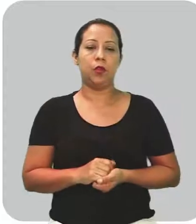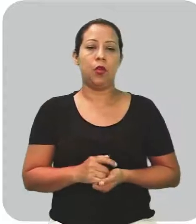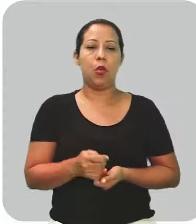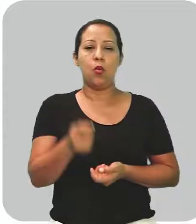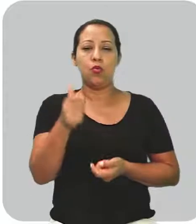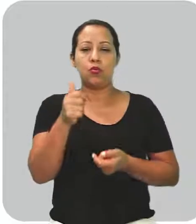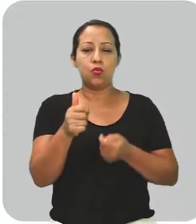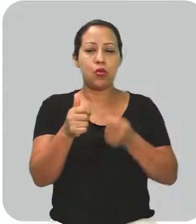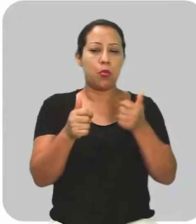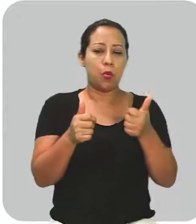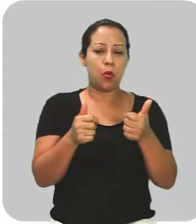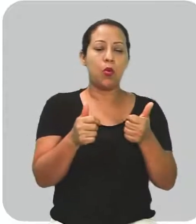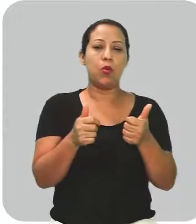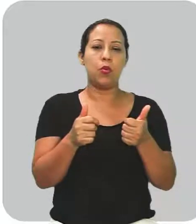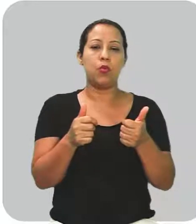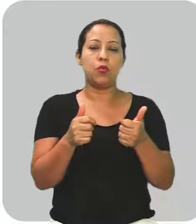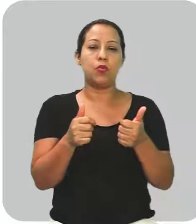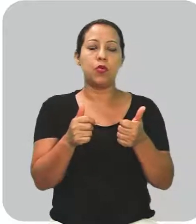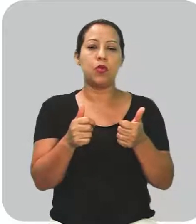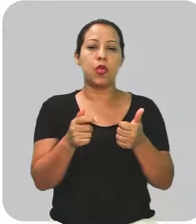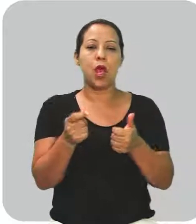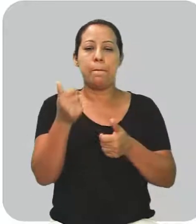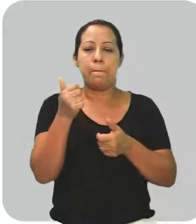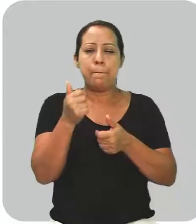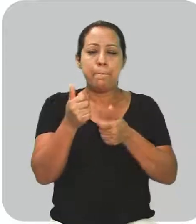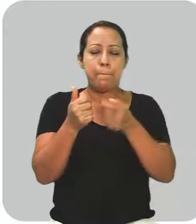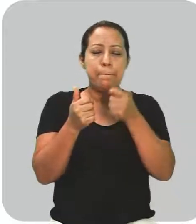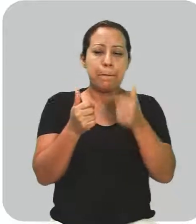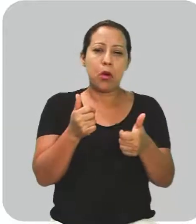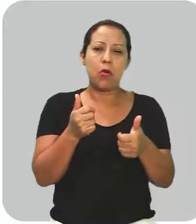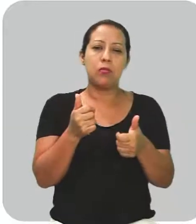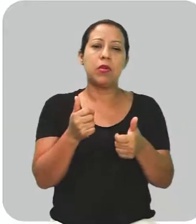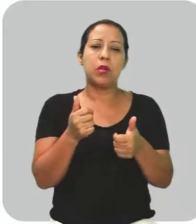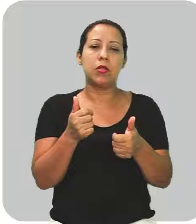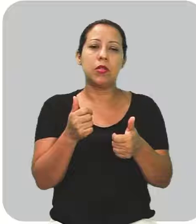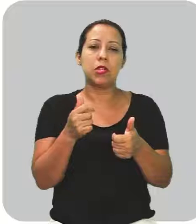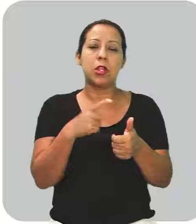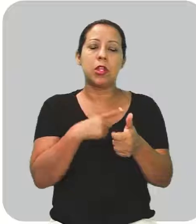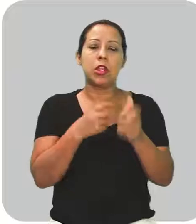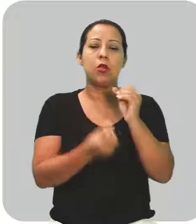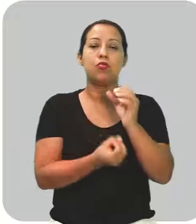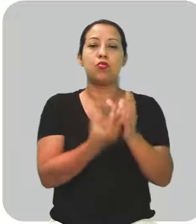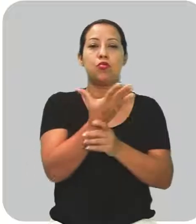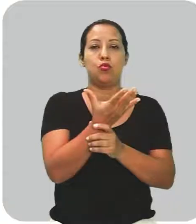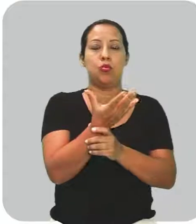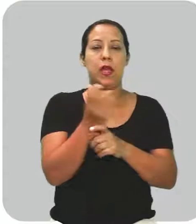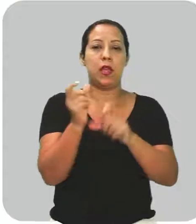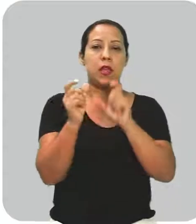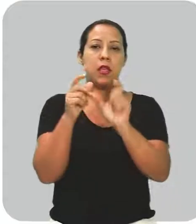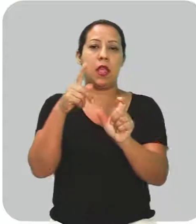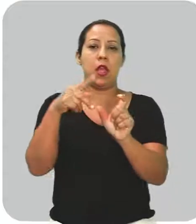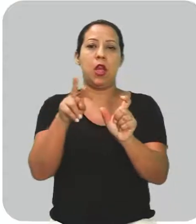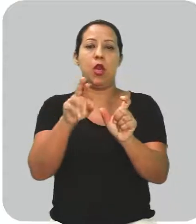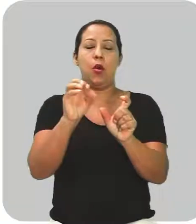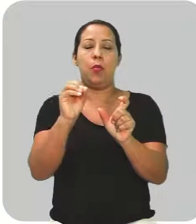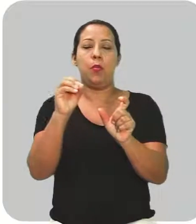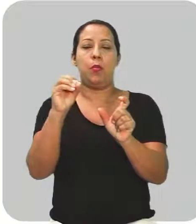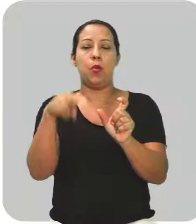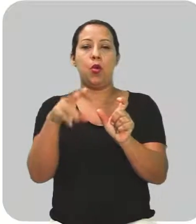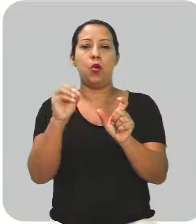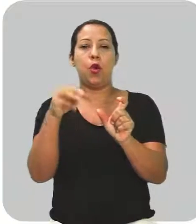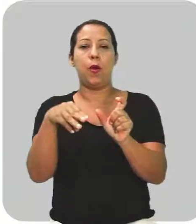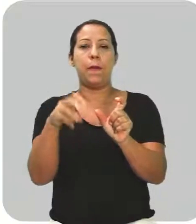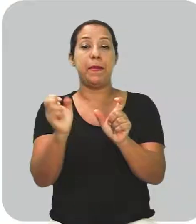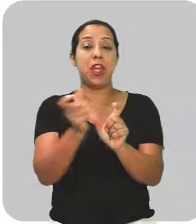poucos casos, né? Os poucos casos em que ocorre aí crase diante de pronomes, pode